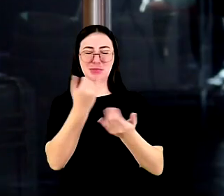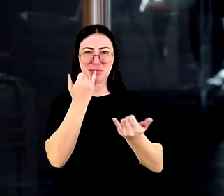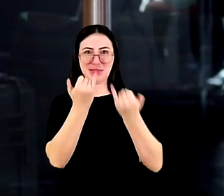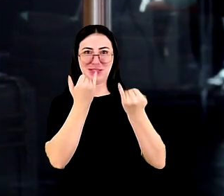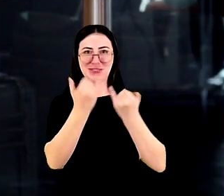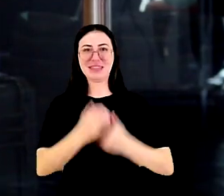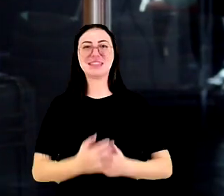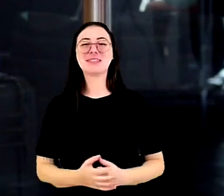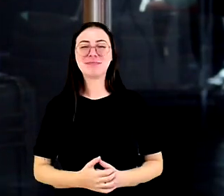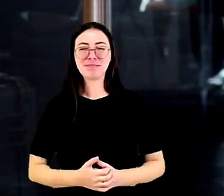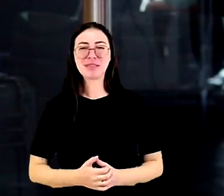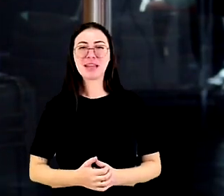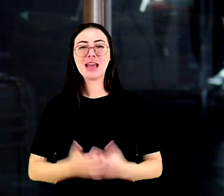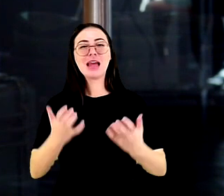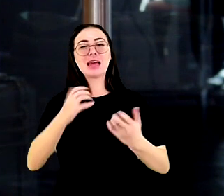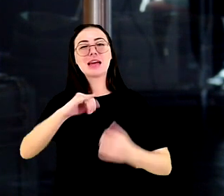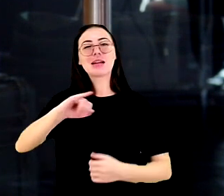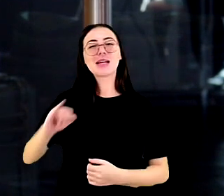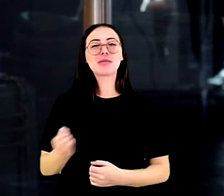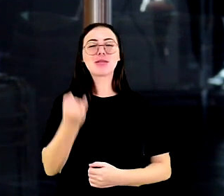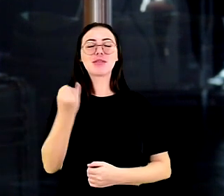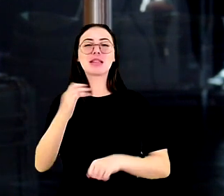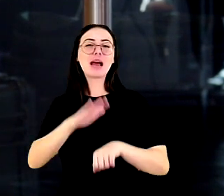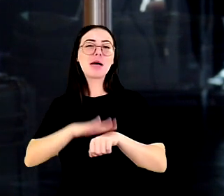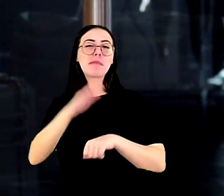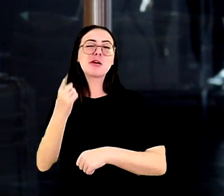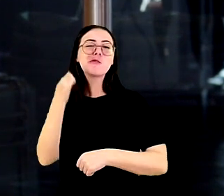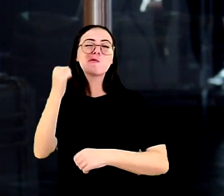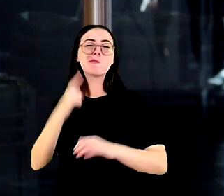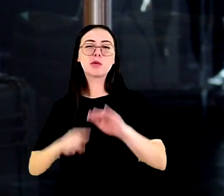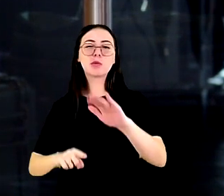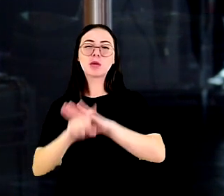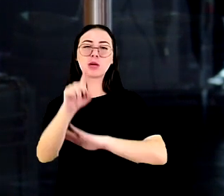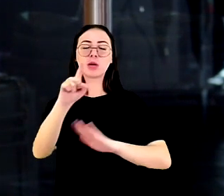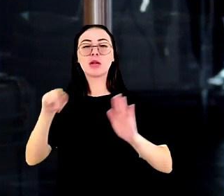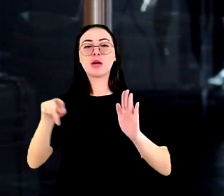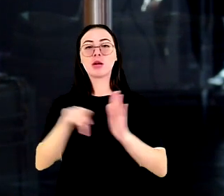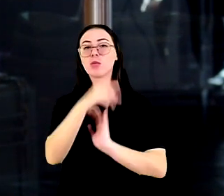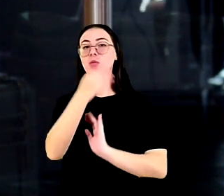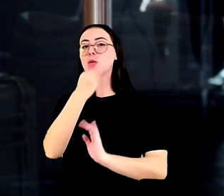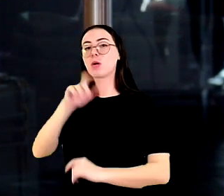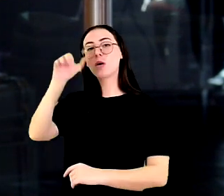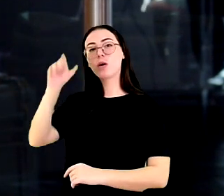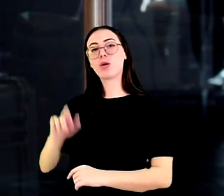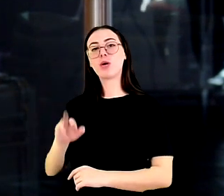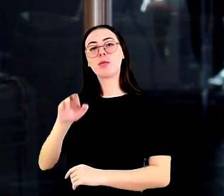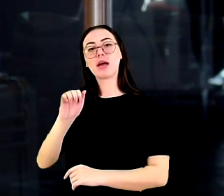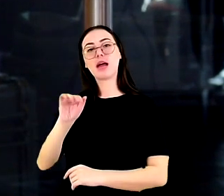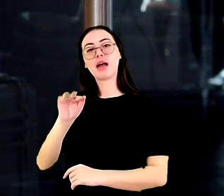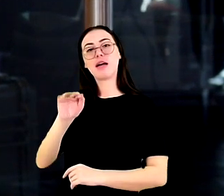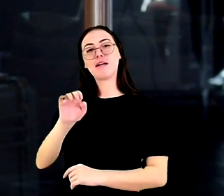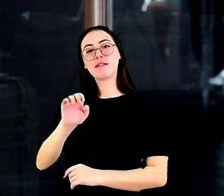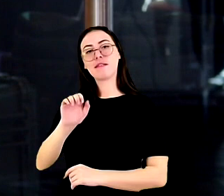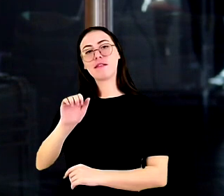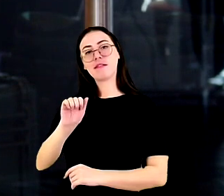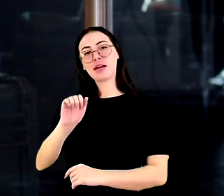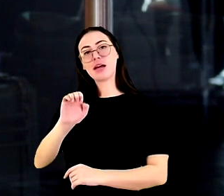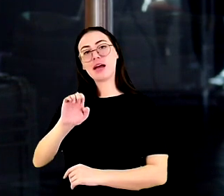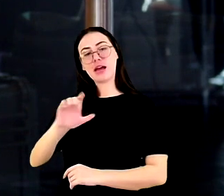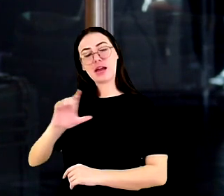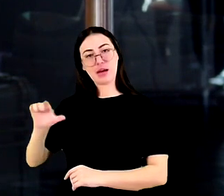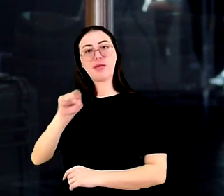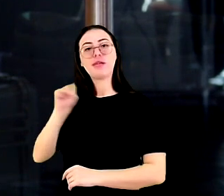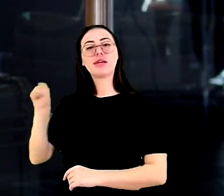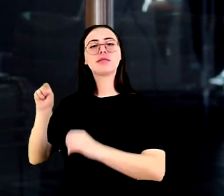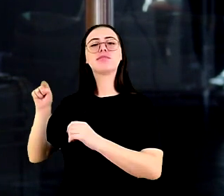tem mais uma só. Uhum. Do Rafael Diniz, também pelo Workplace. Quais são os desafios para a implementação?